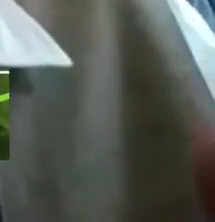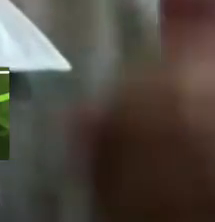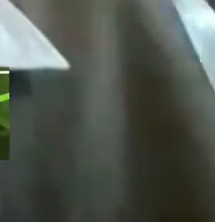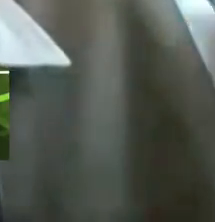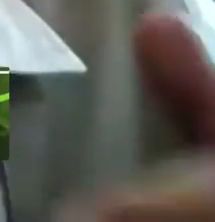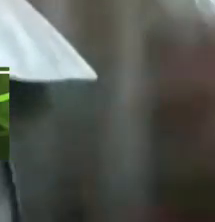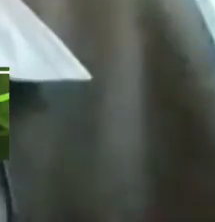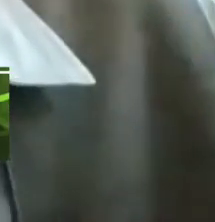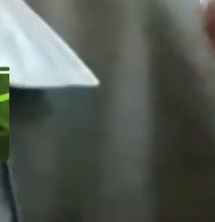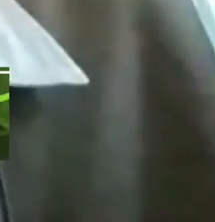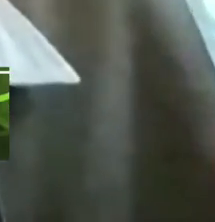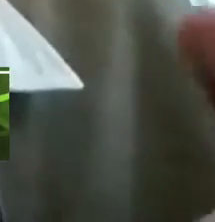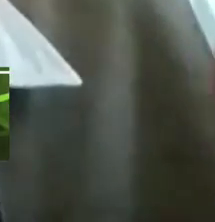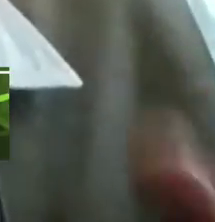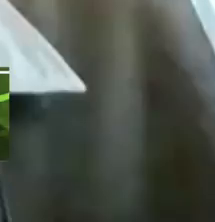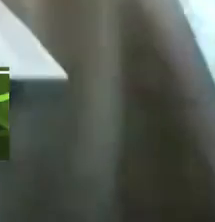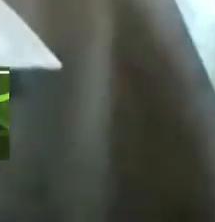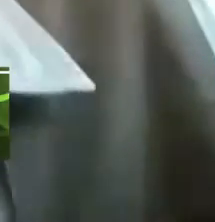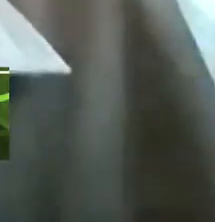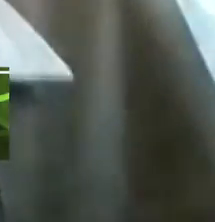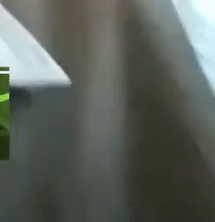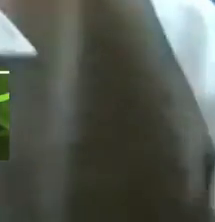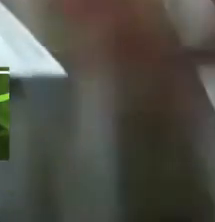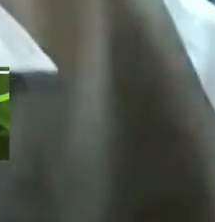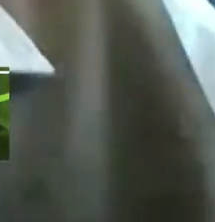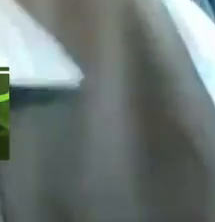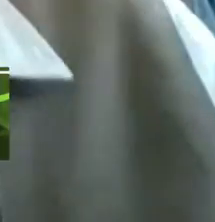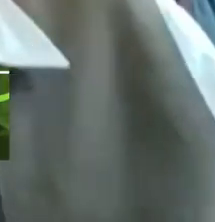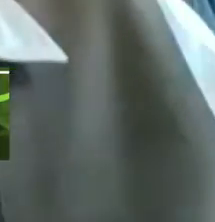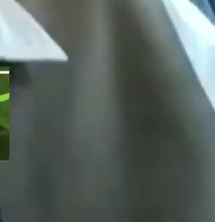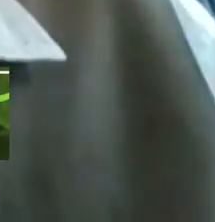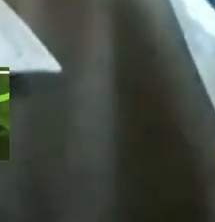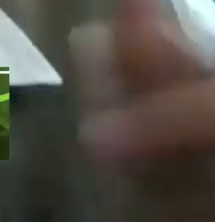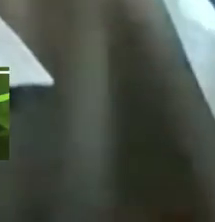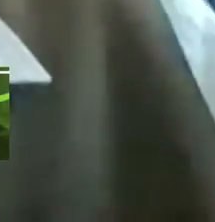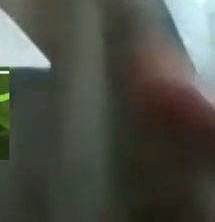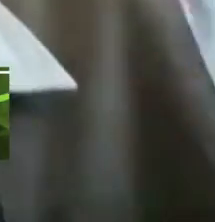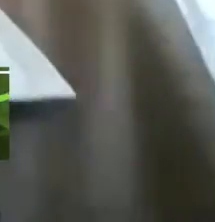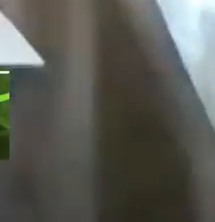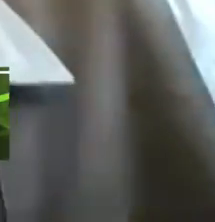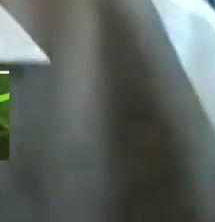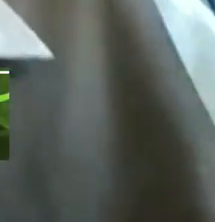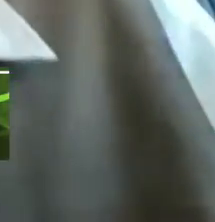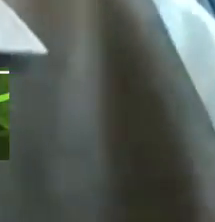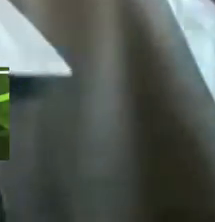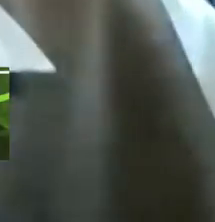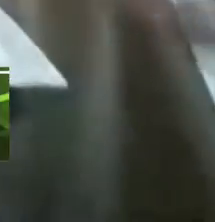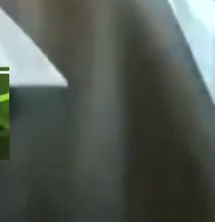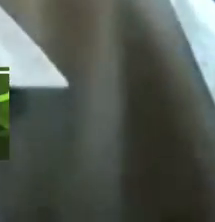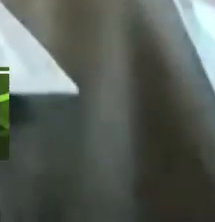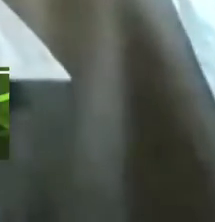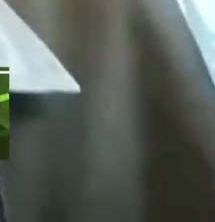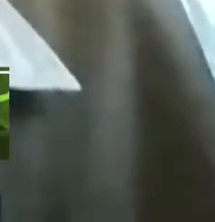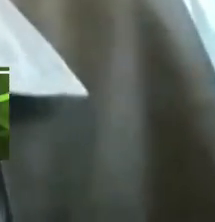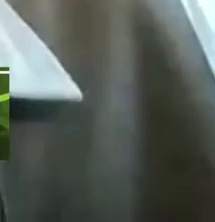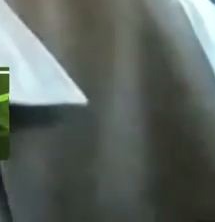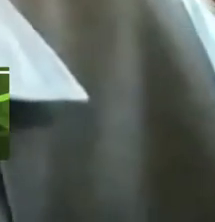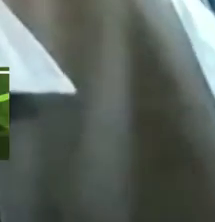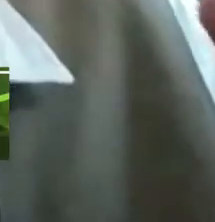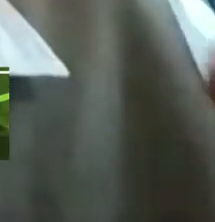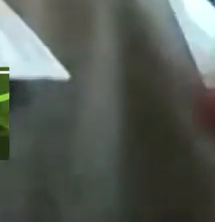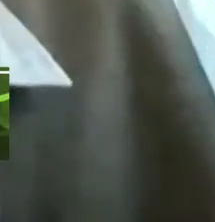nosso povo uma sociedade não é feita de edifício carro e celular é feito dos filmes dos teatros da sua memória